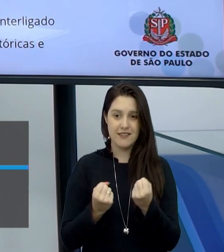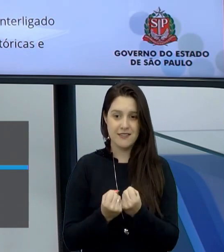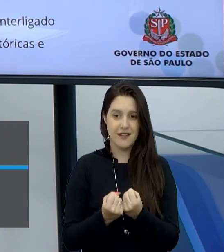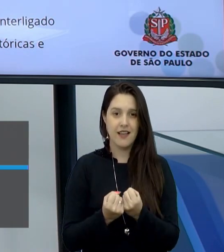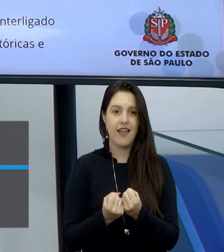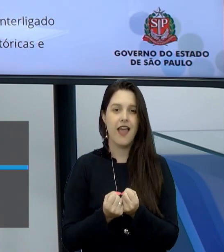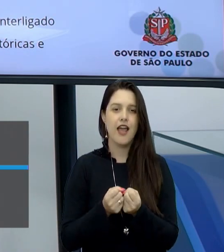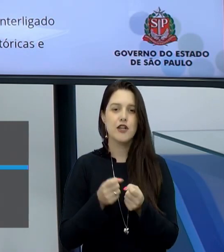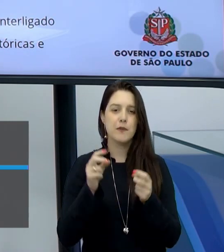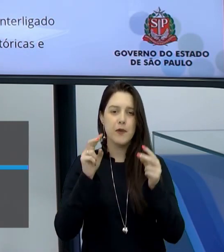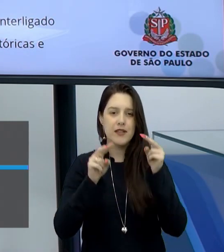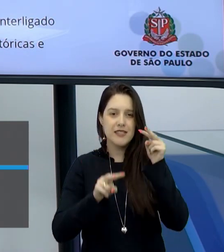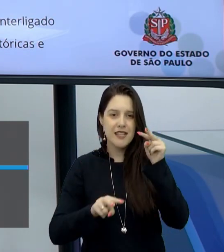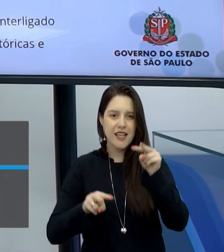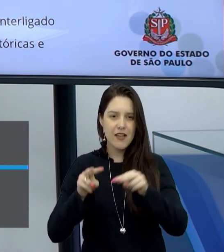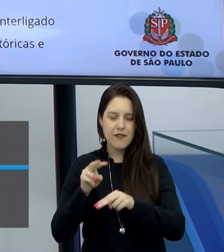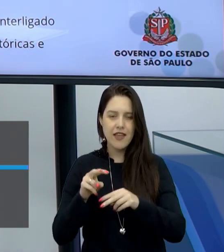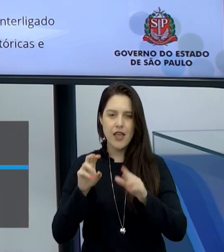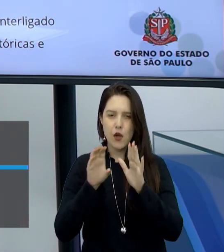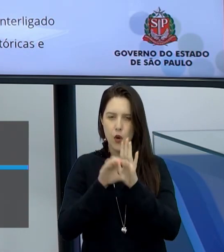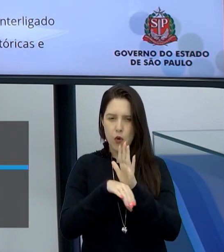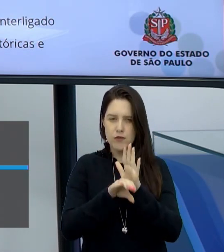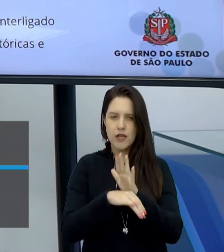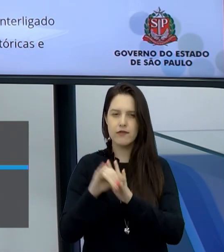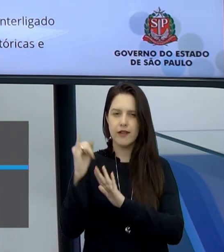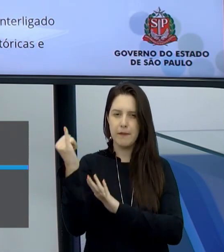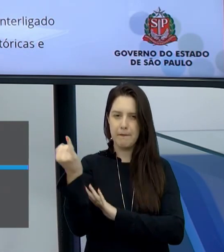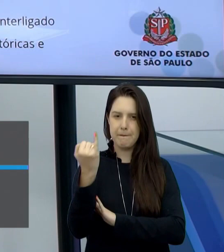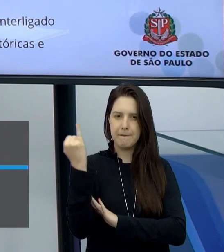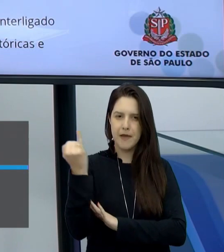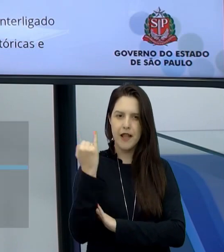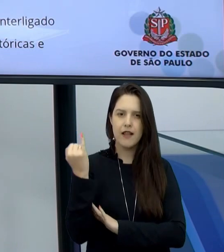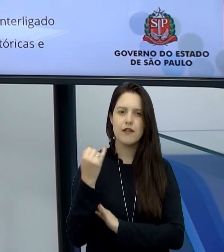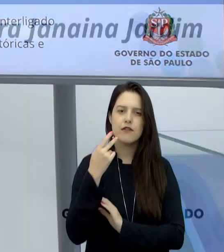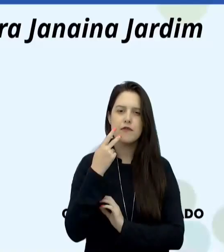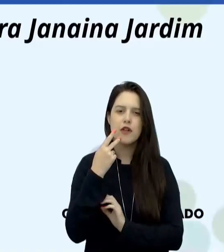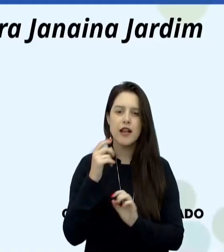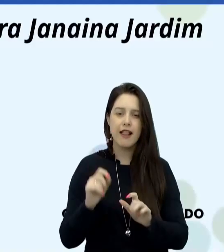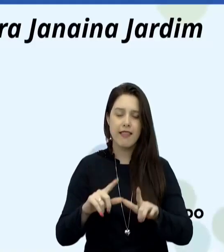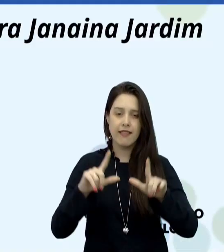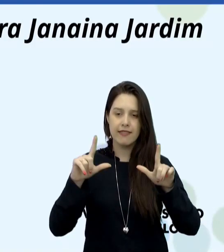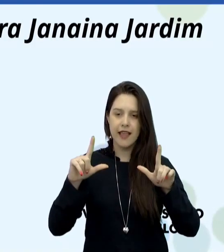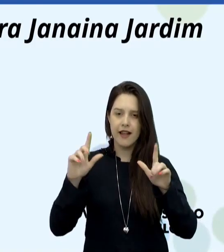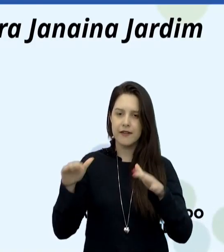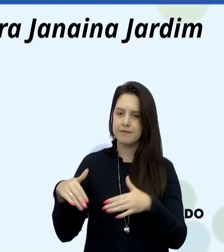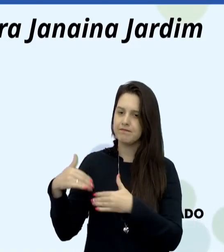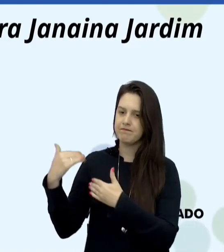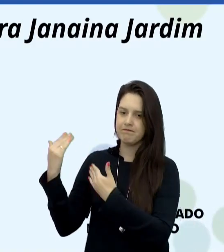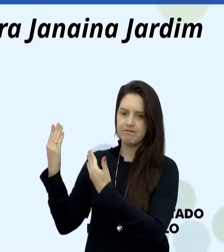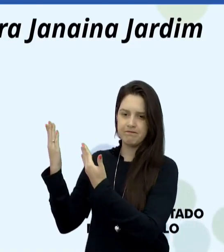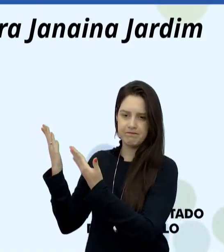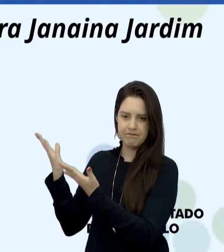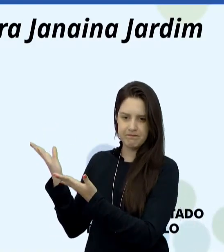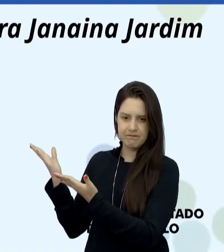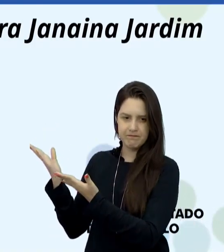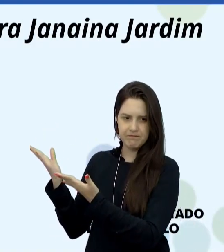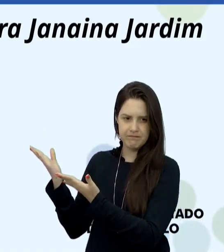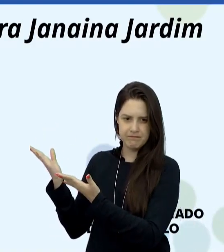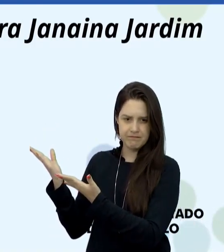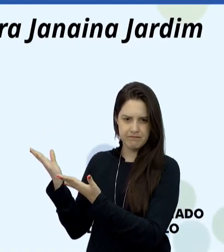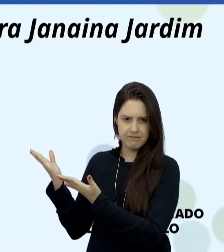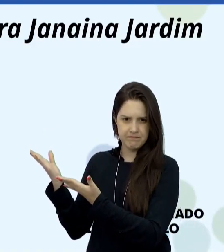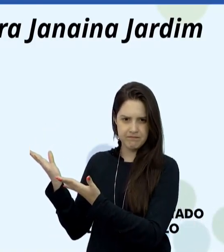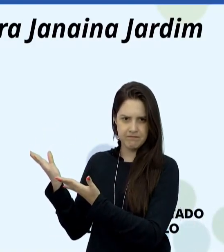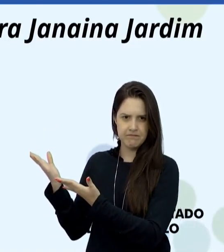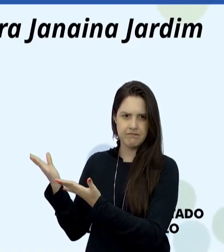possa rever este conceito tão importante. Eu trouxe aqui na tela, dá uma olhadinha na tela para vocês. As narrativas históricas e